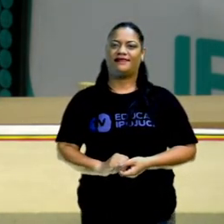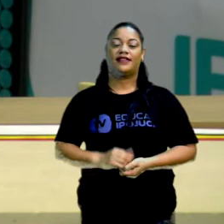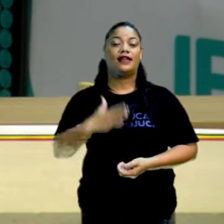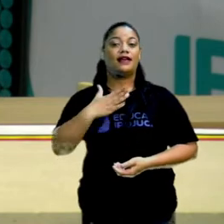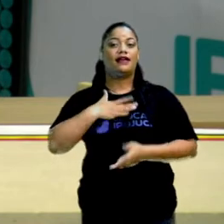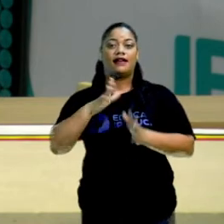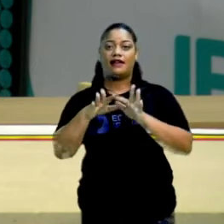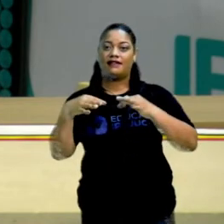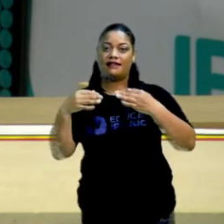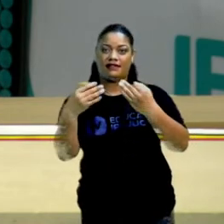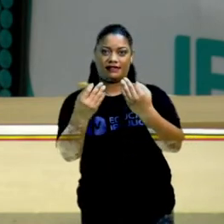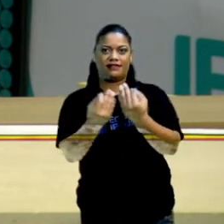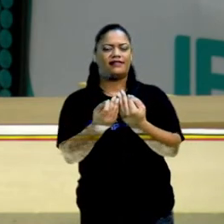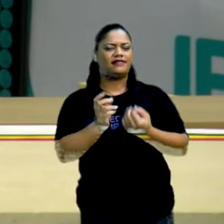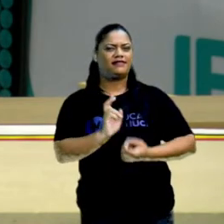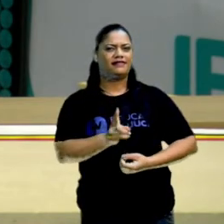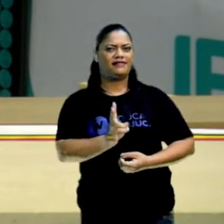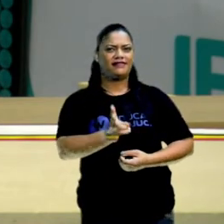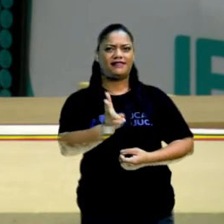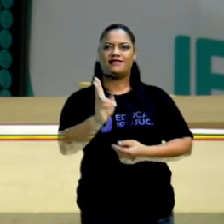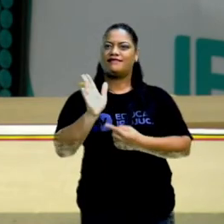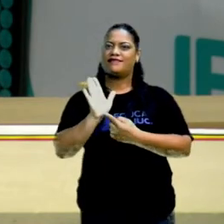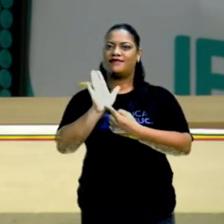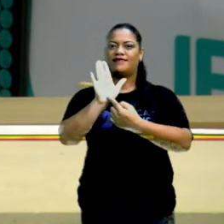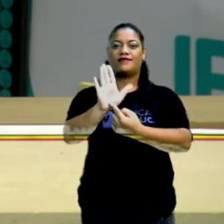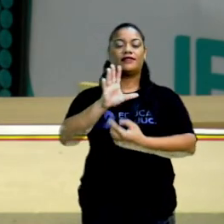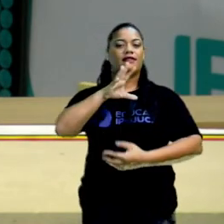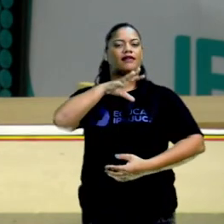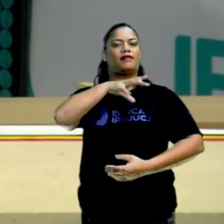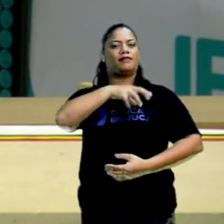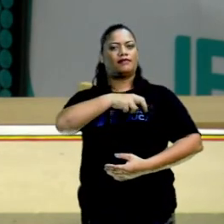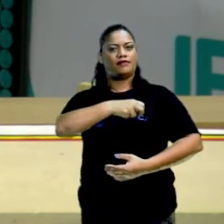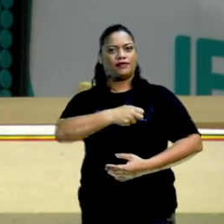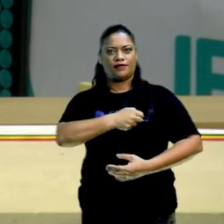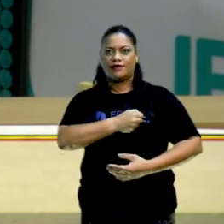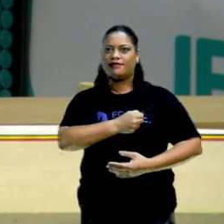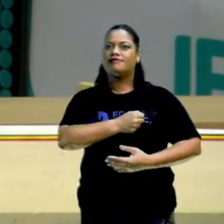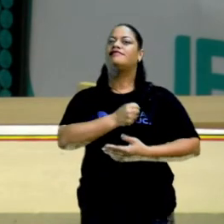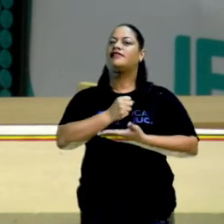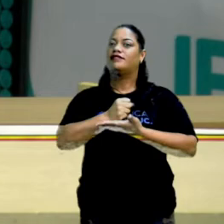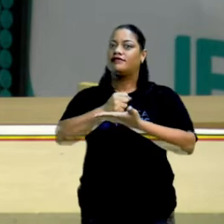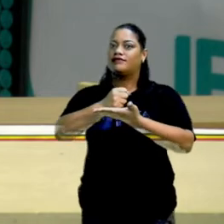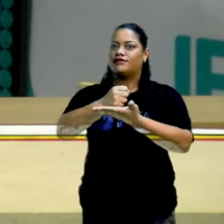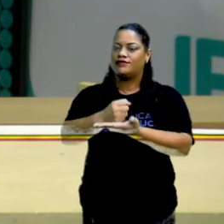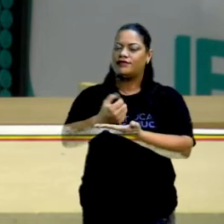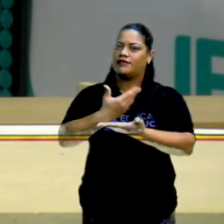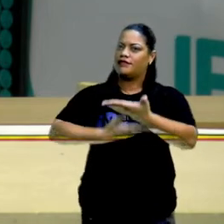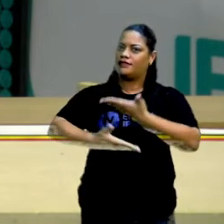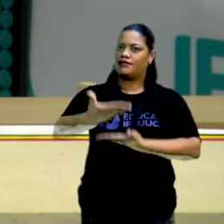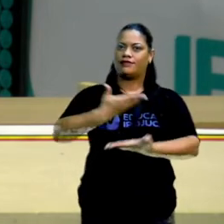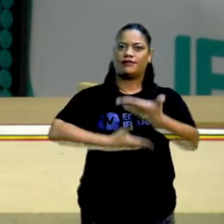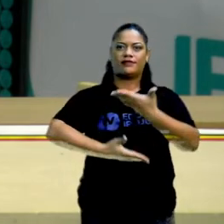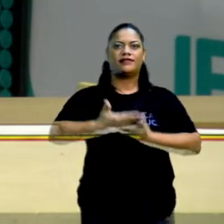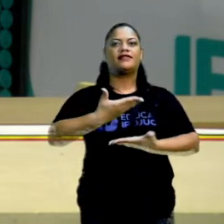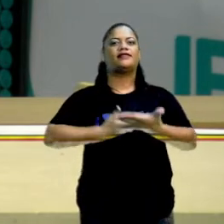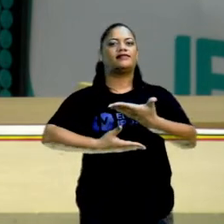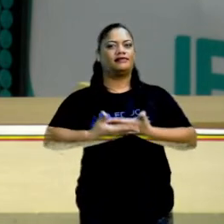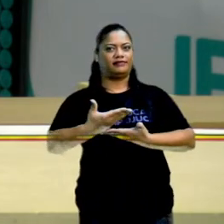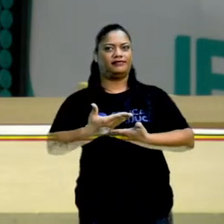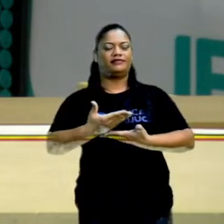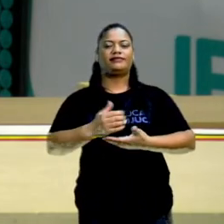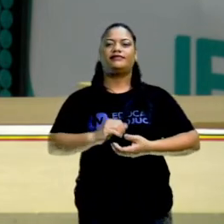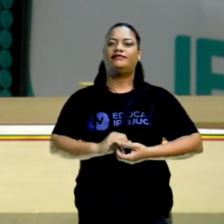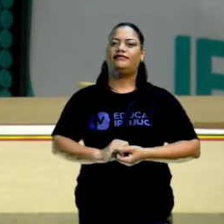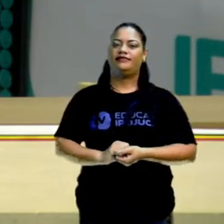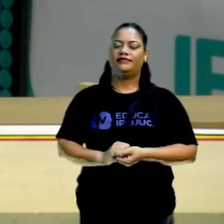Na minha família, sempre demonstramos amor, apoio e cuidado uns pelos outros,